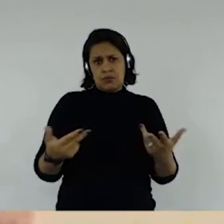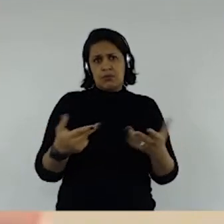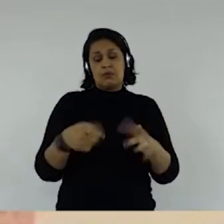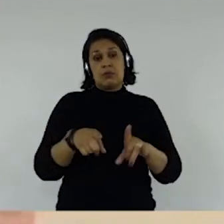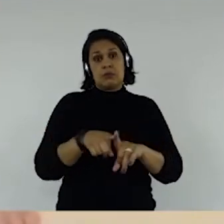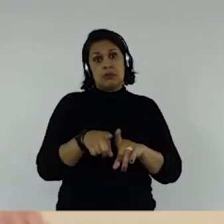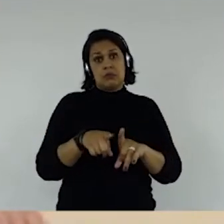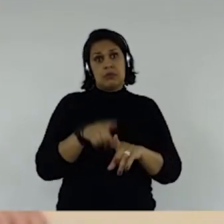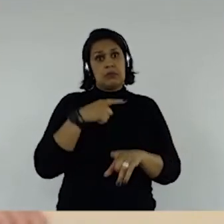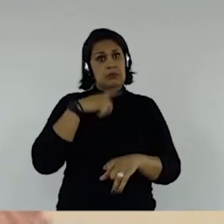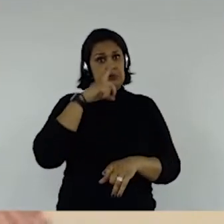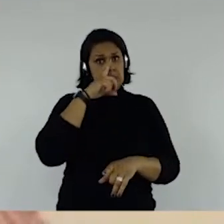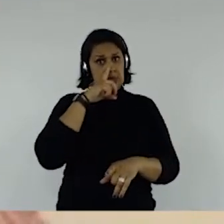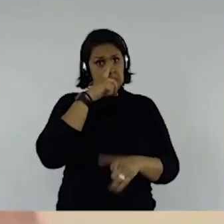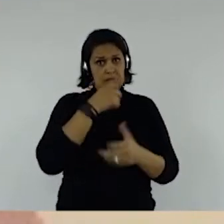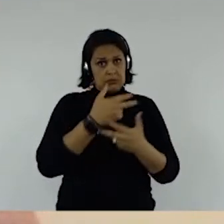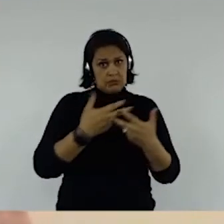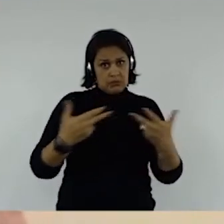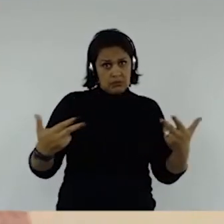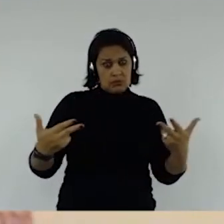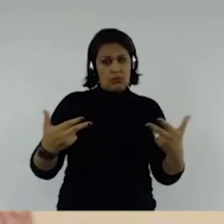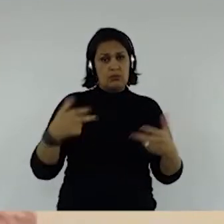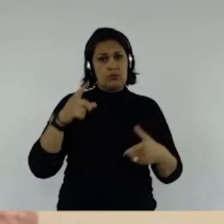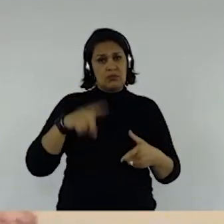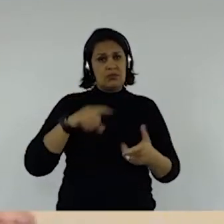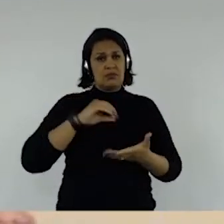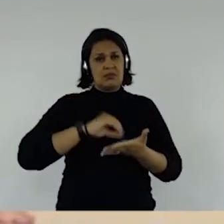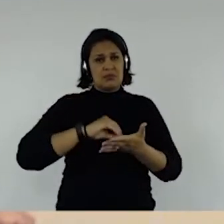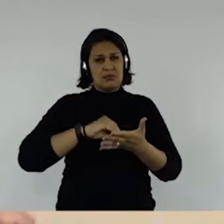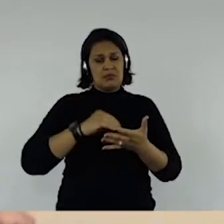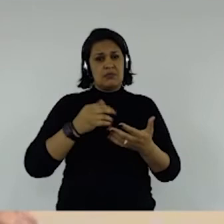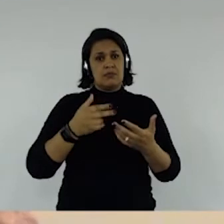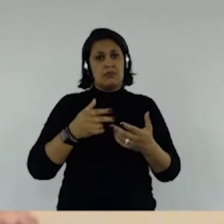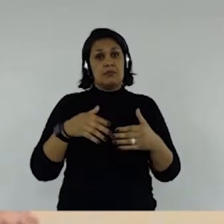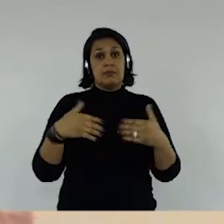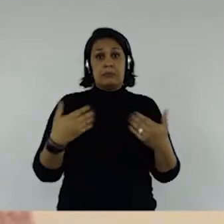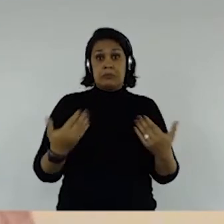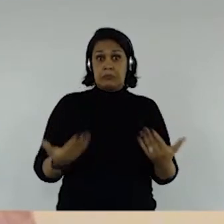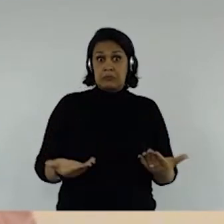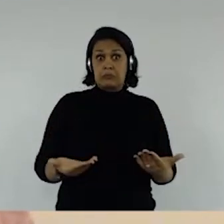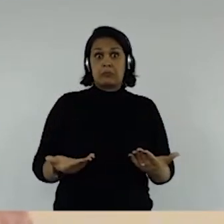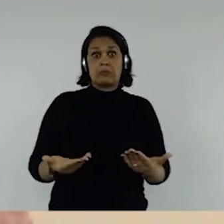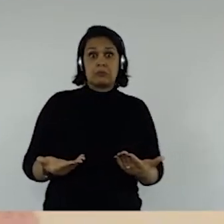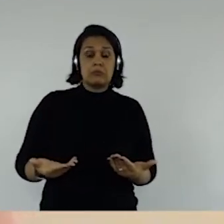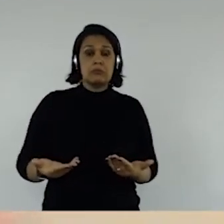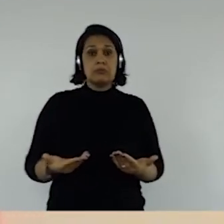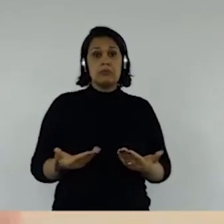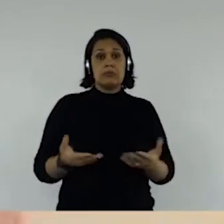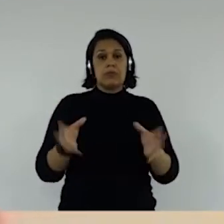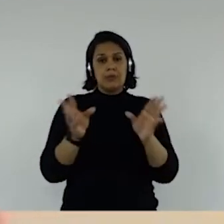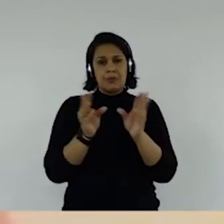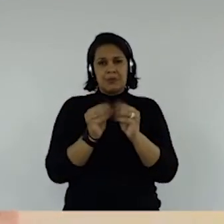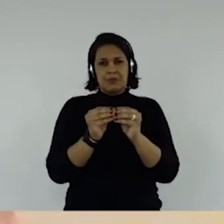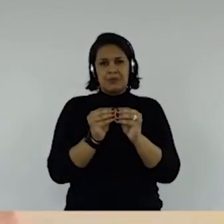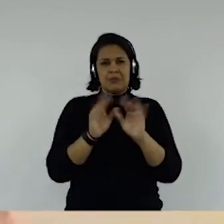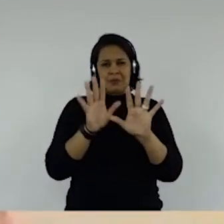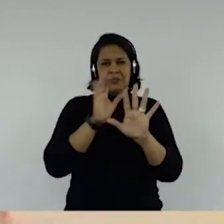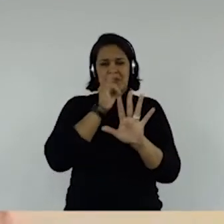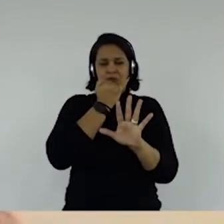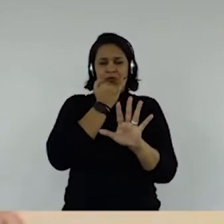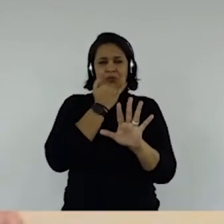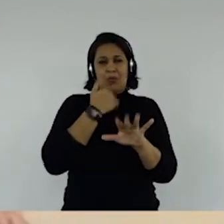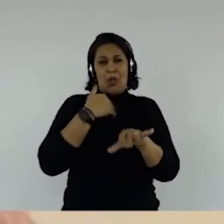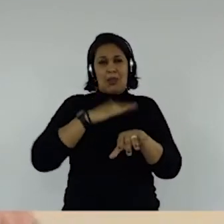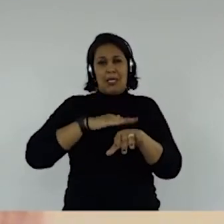dos riscos que poderiam decorrer dessa ausência de critérios para esse dever. Então, de uma maneira muito sucinta, Caroline, já para também não exceder meu